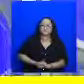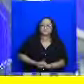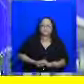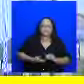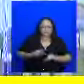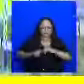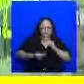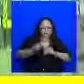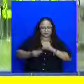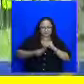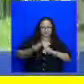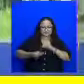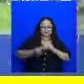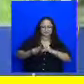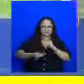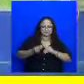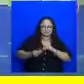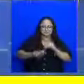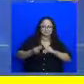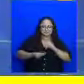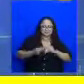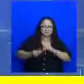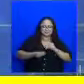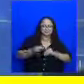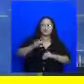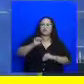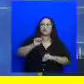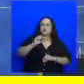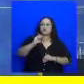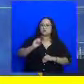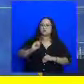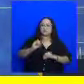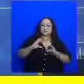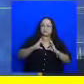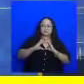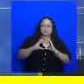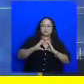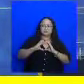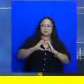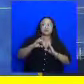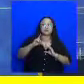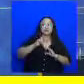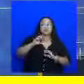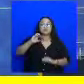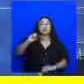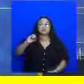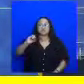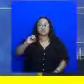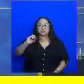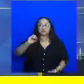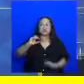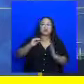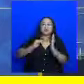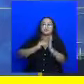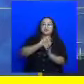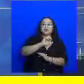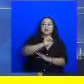Agora, embaralhando. Globo girando, 80 bolas numeradas, 0,80.